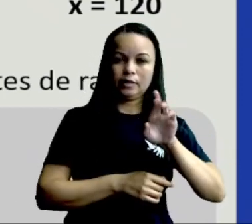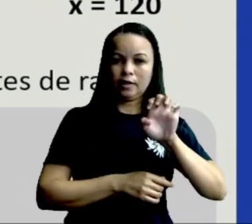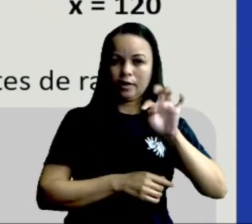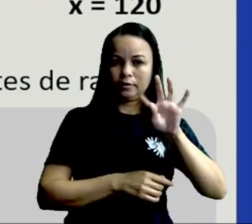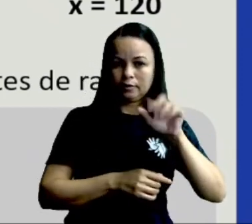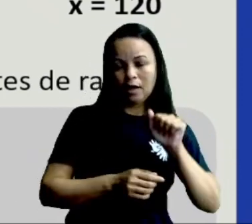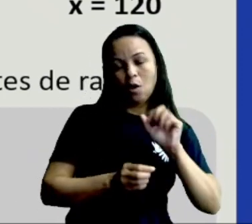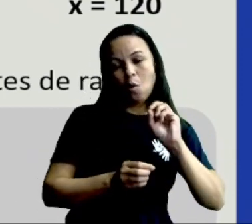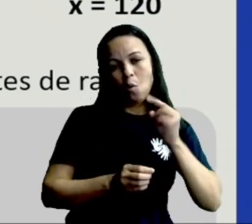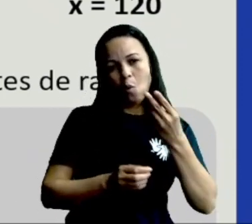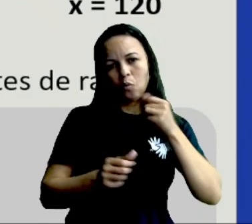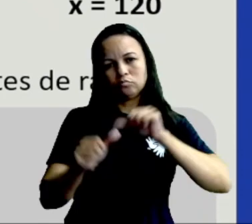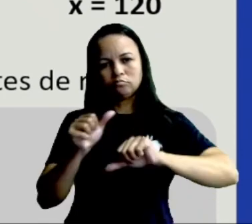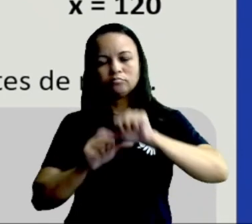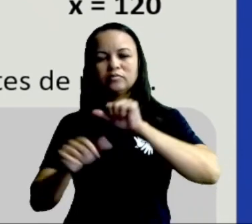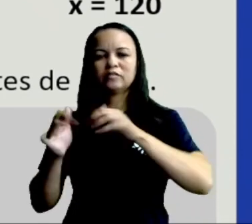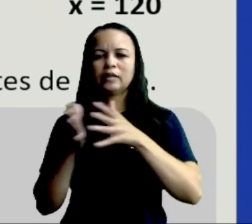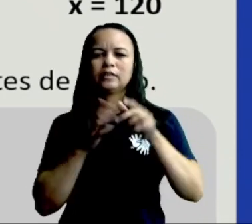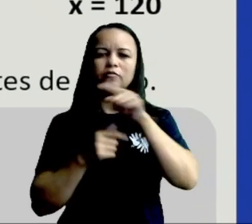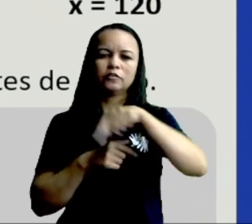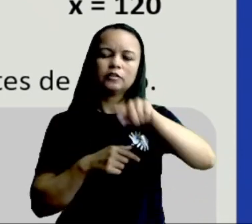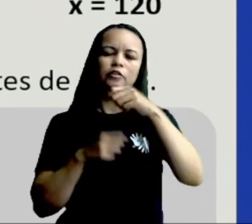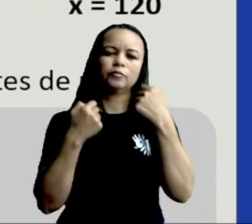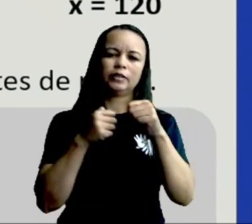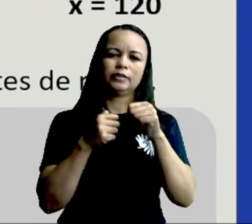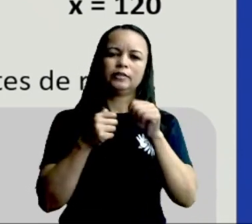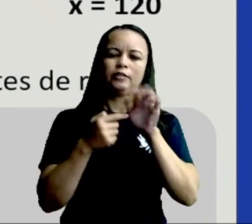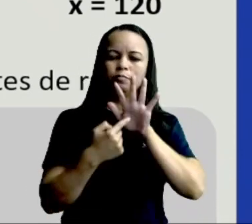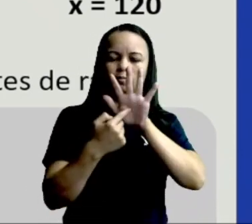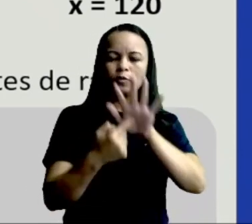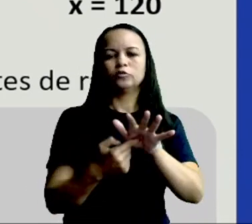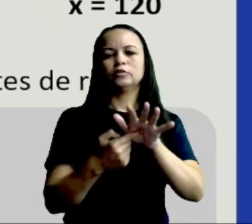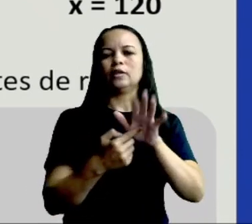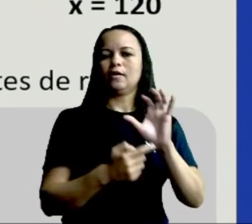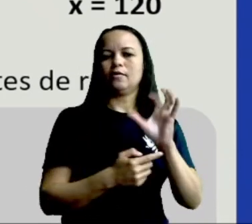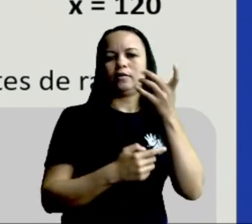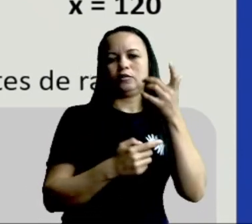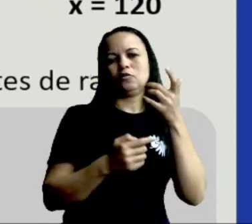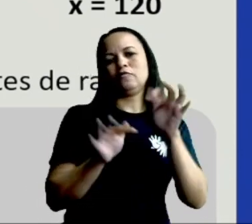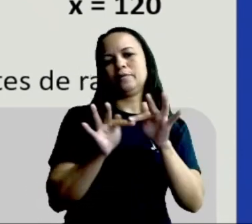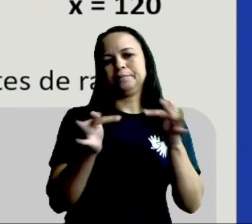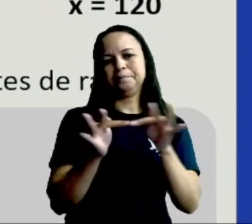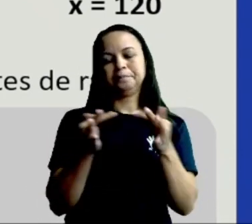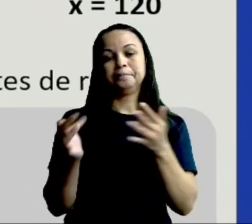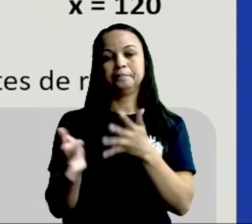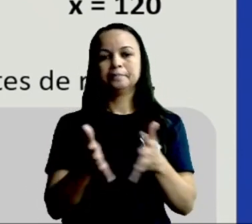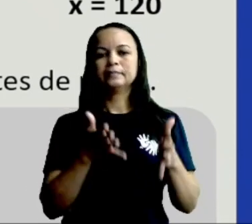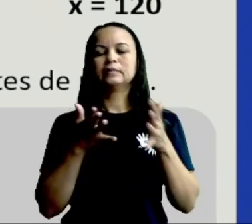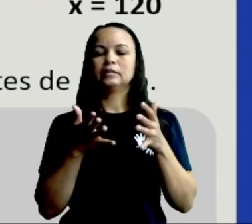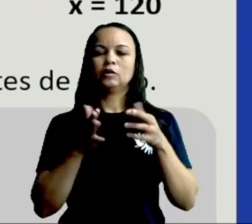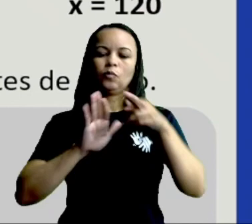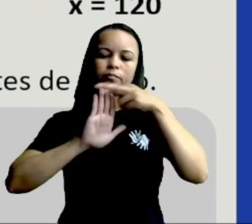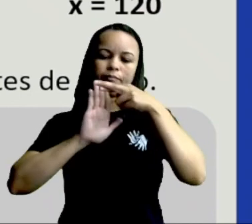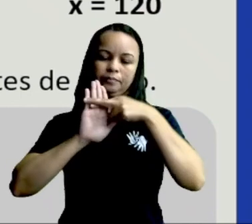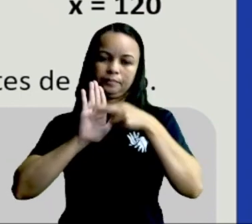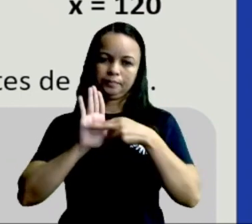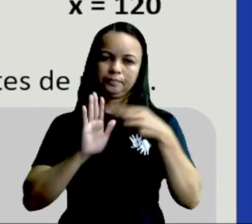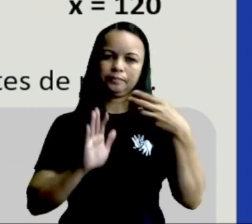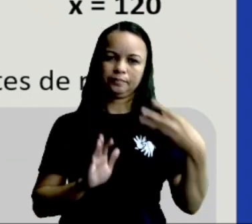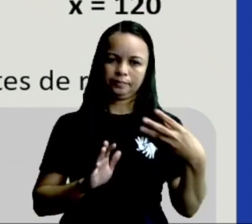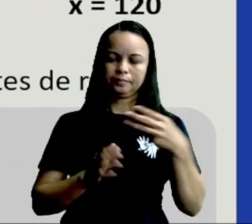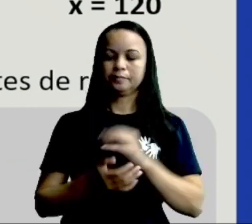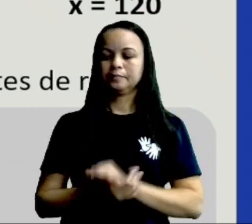e você vai precisar identificar e resolver o problema de uma forma mais simples, usando aí a regra de